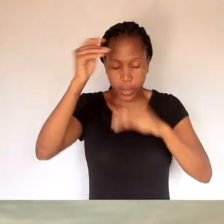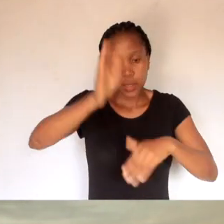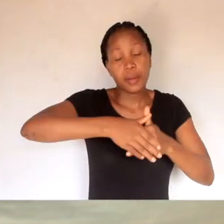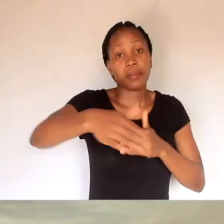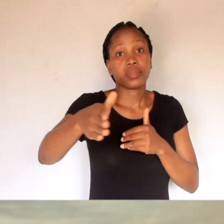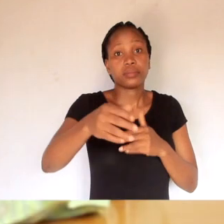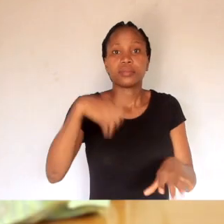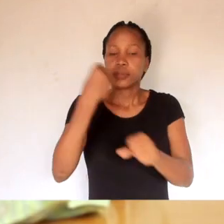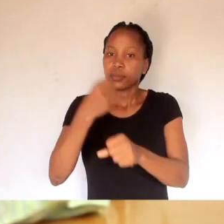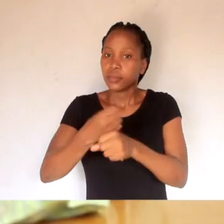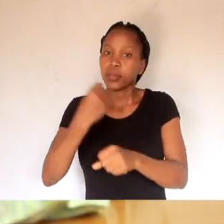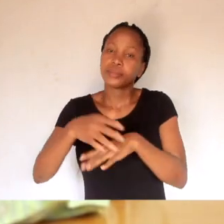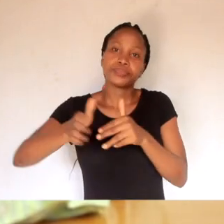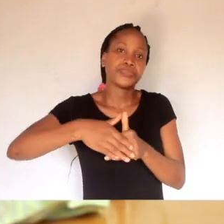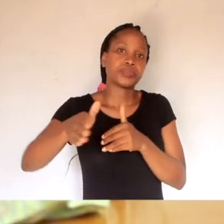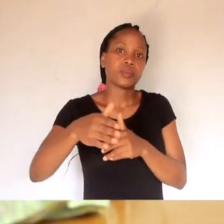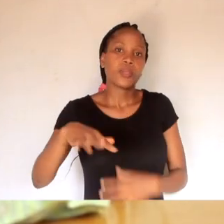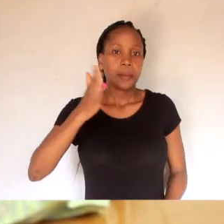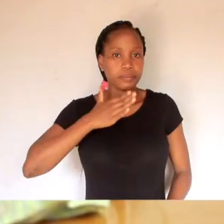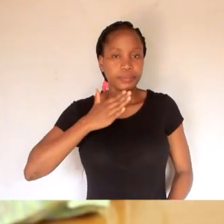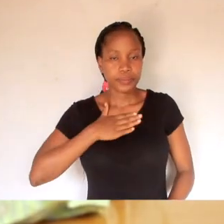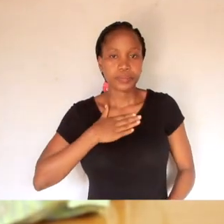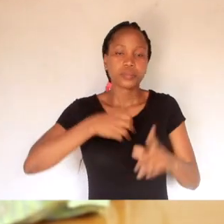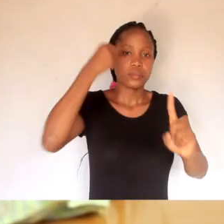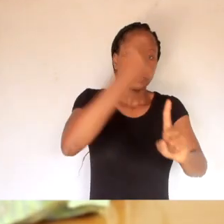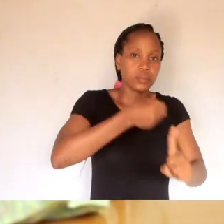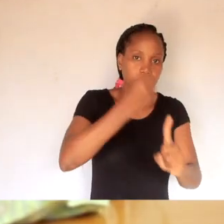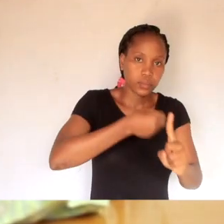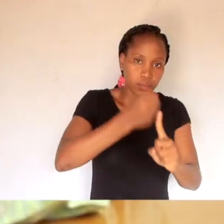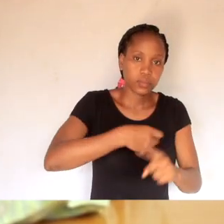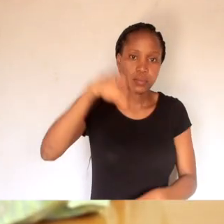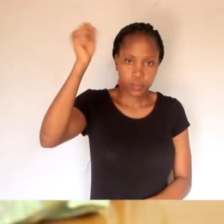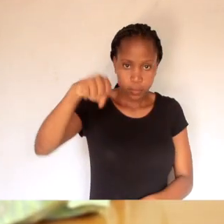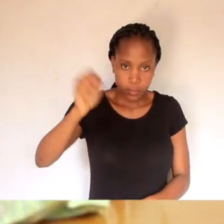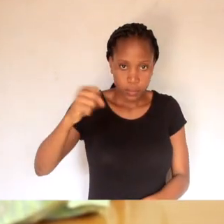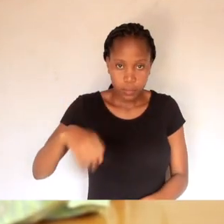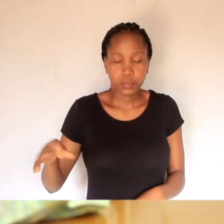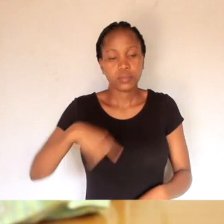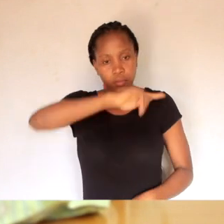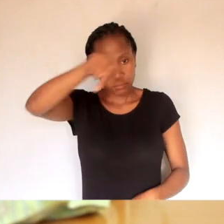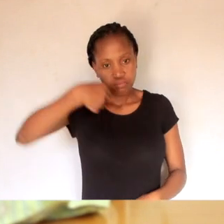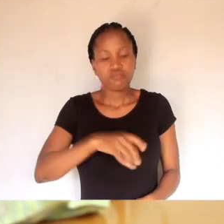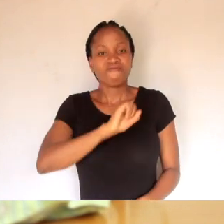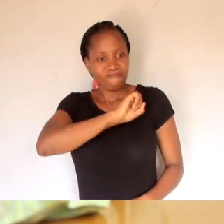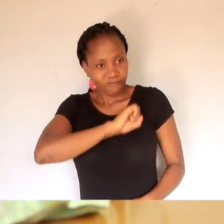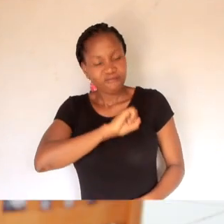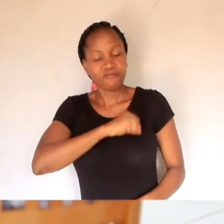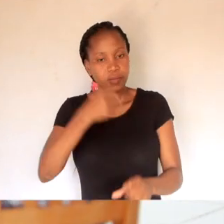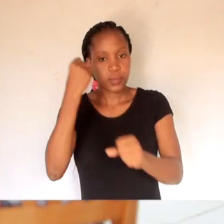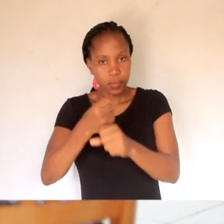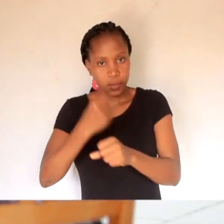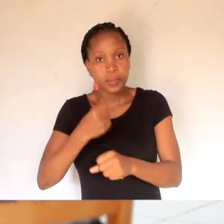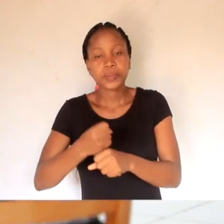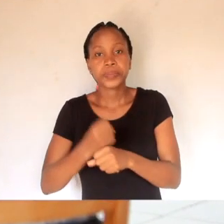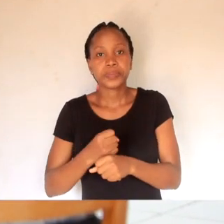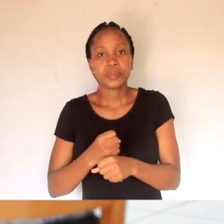várias coisas. Foi um grande desafio, mas tentámos lutar, porque foi um momento